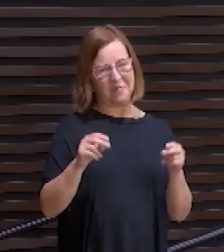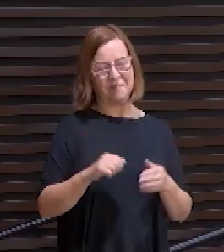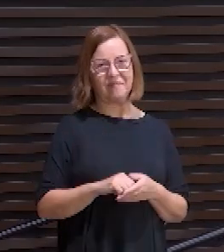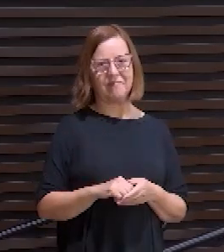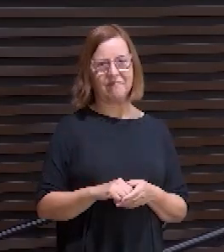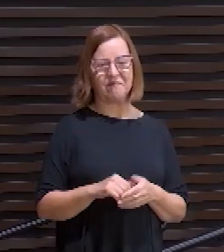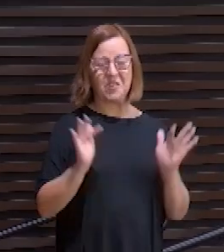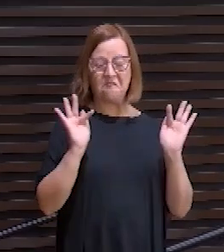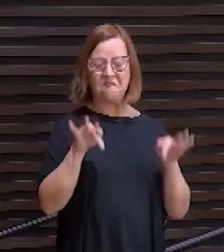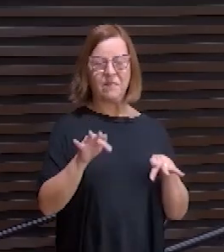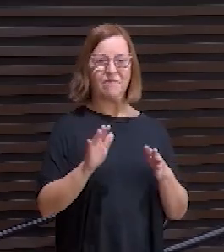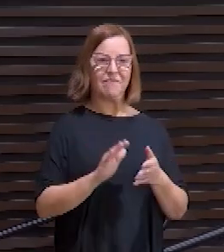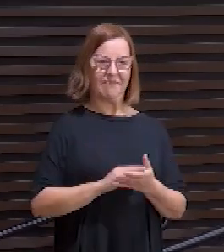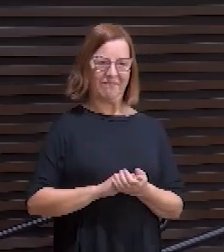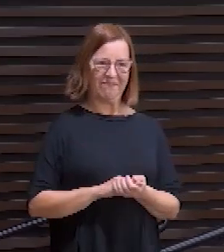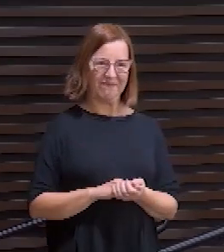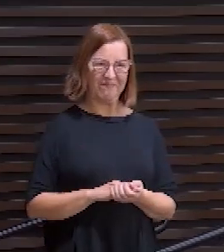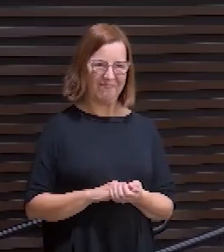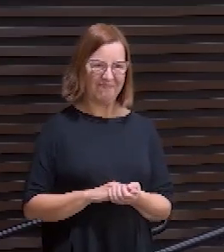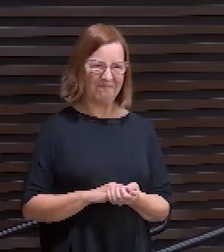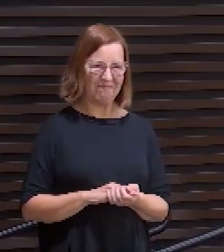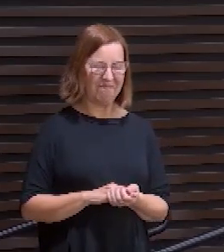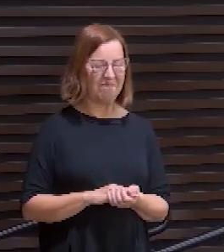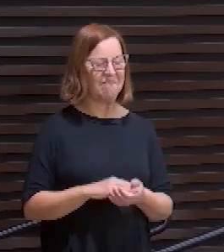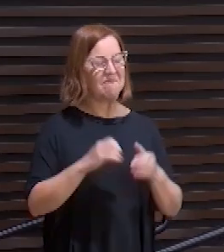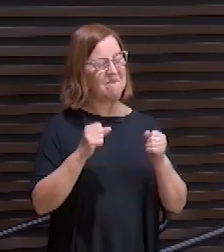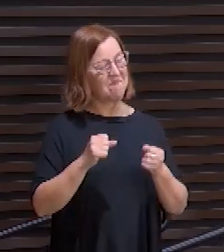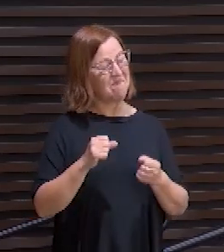papo. Podemos ir embora.